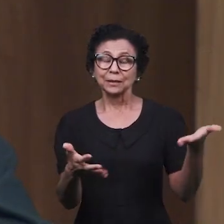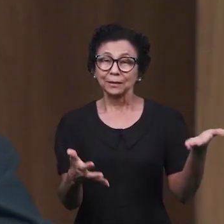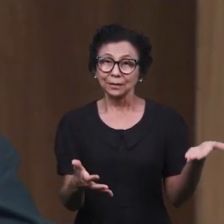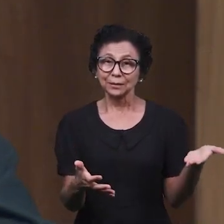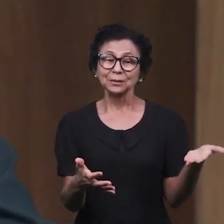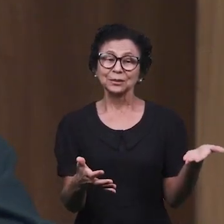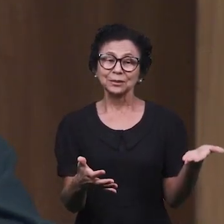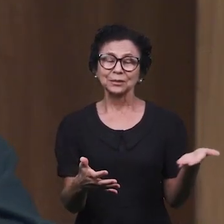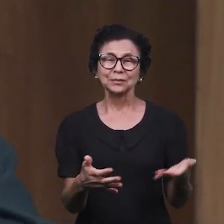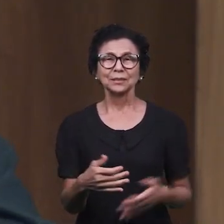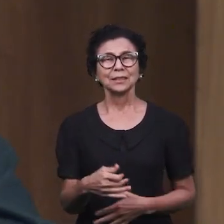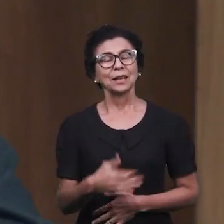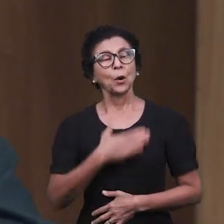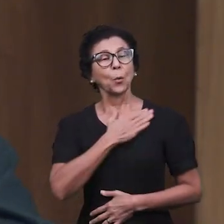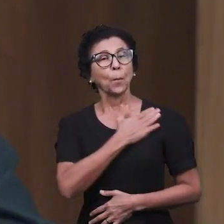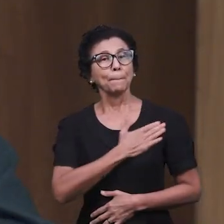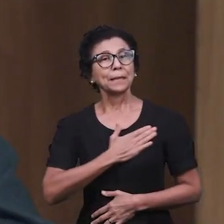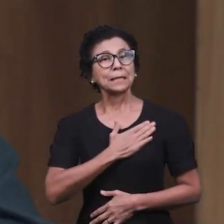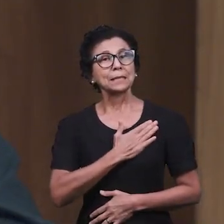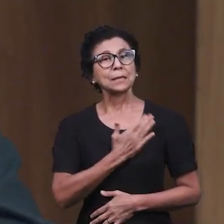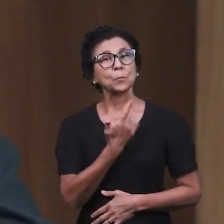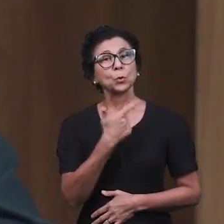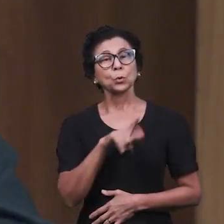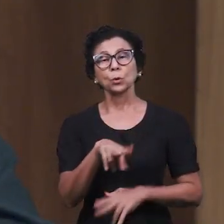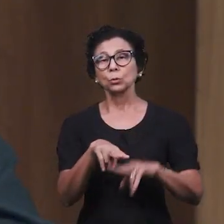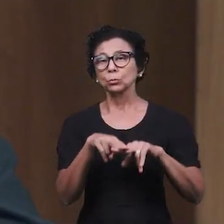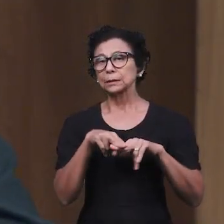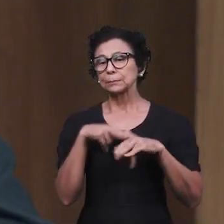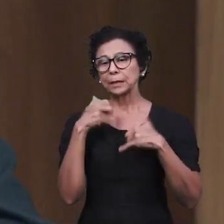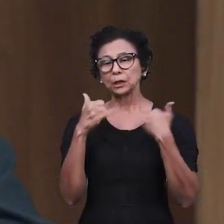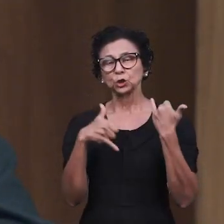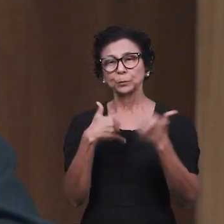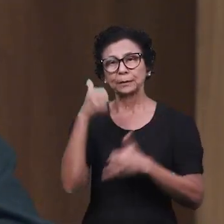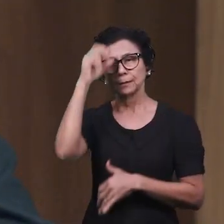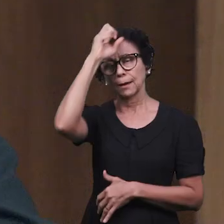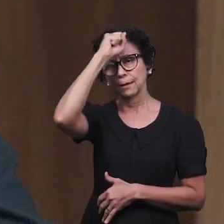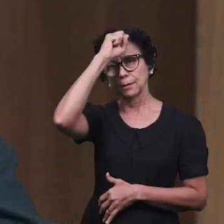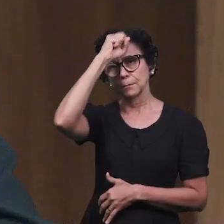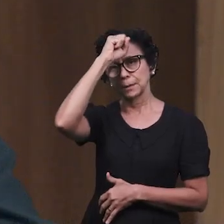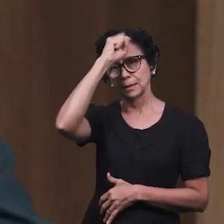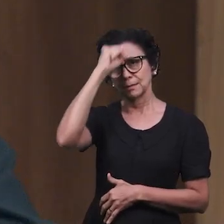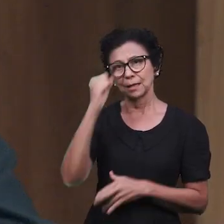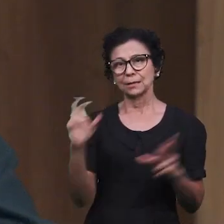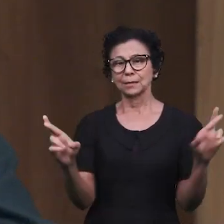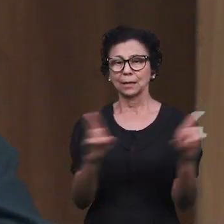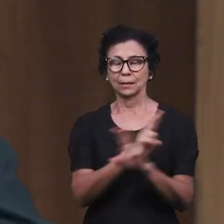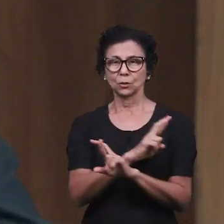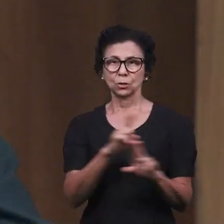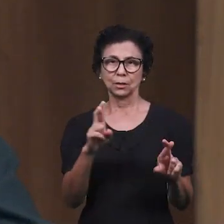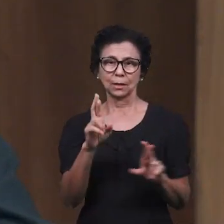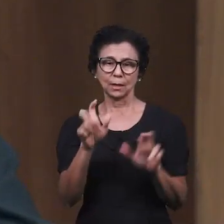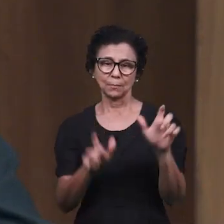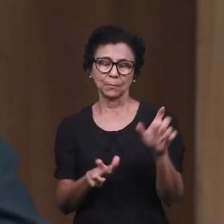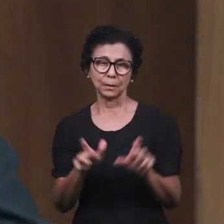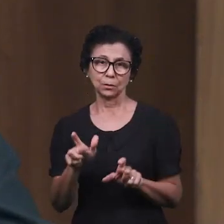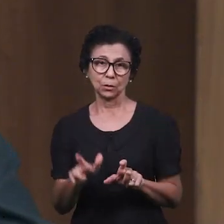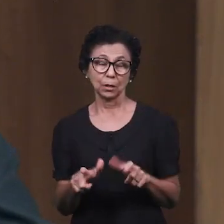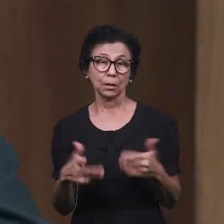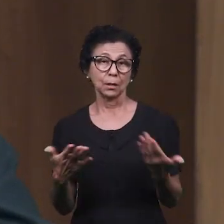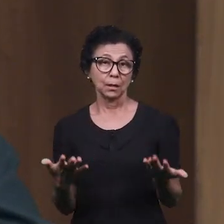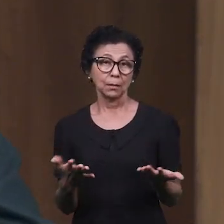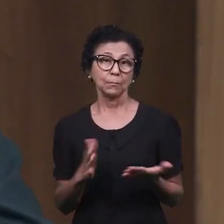adolescentes o prazer por outras formas de brincar, de aprender e de conviver. Porque mesmo em